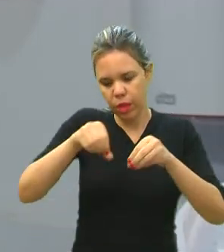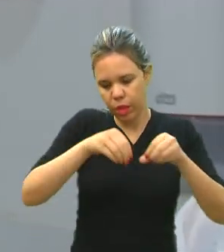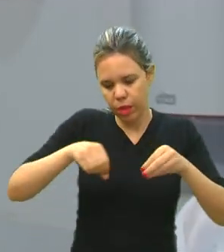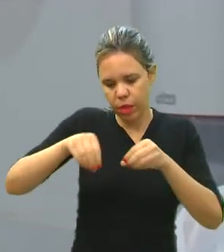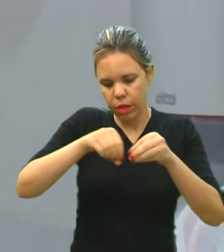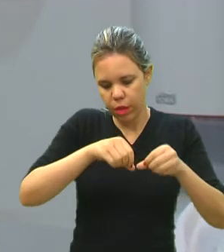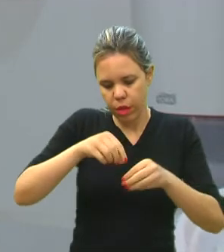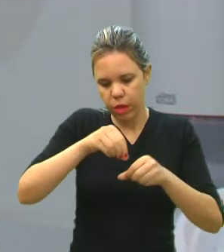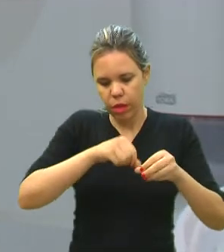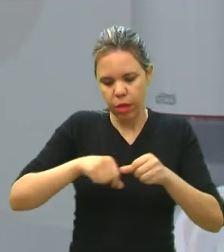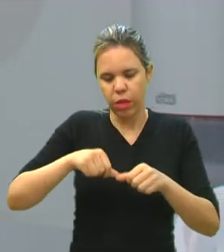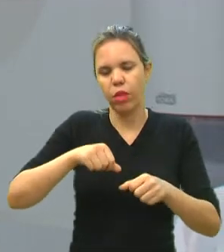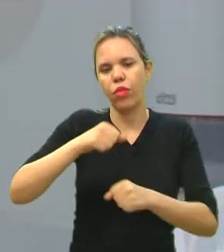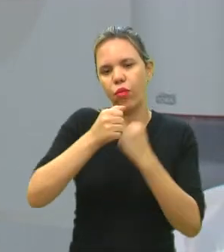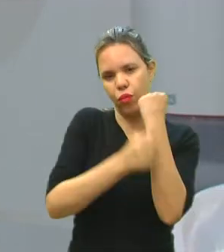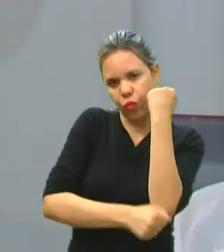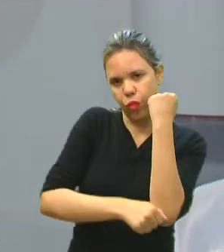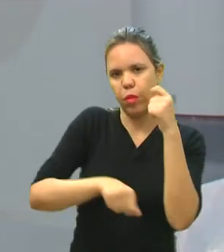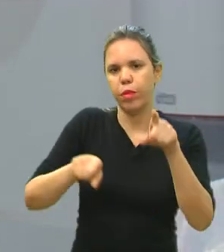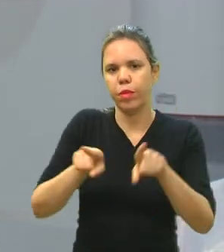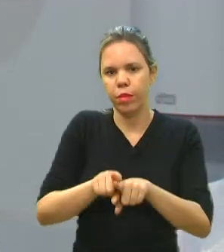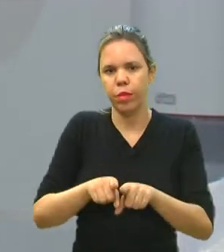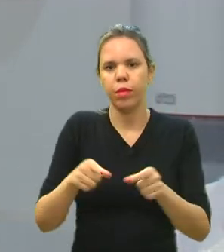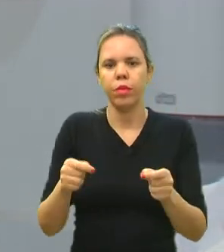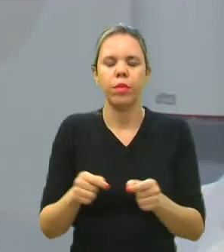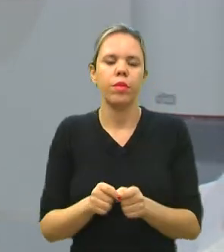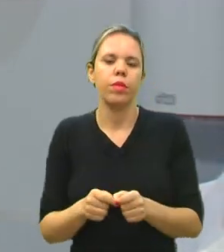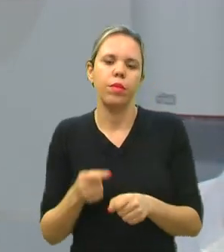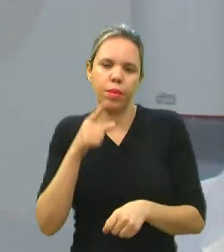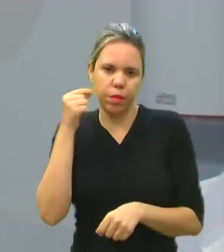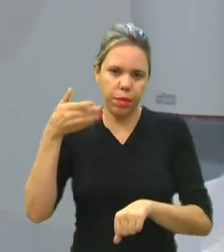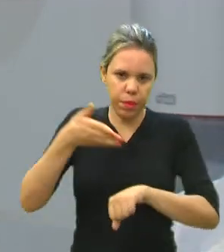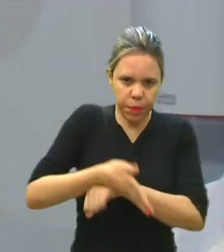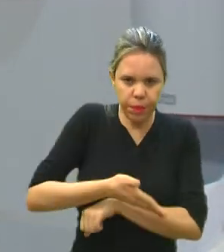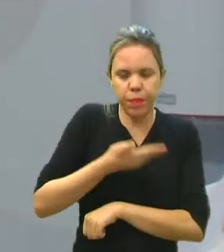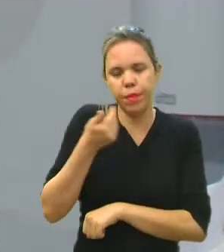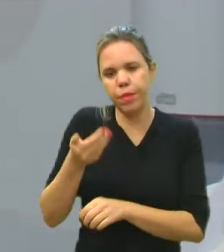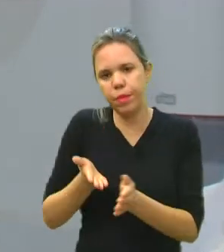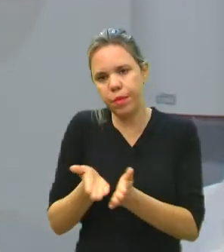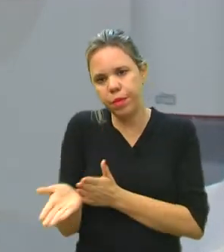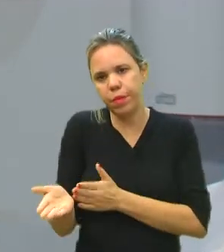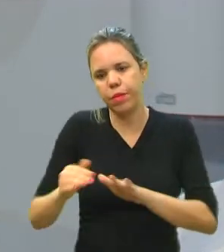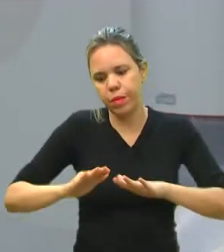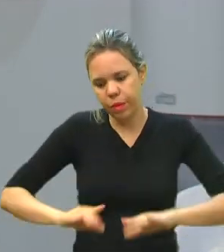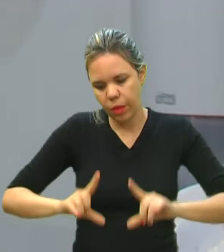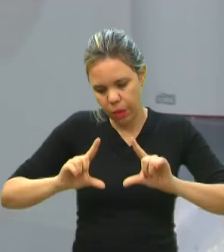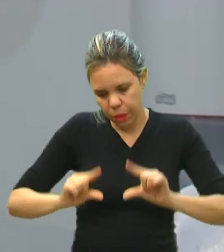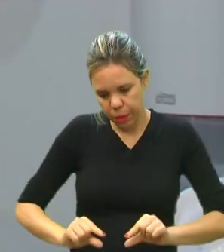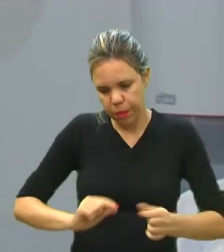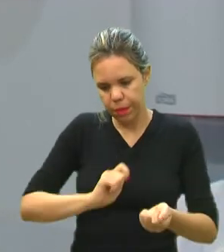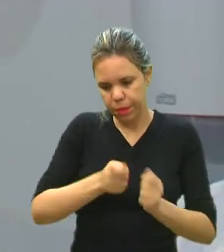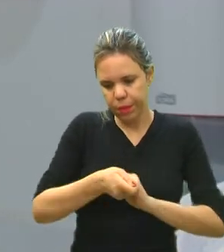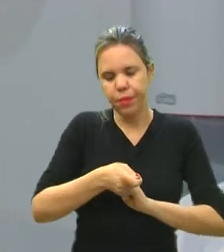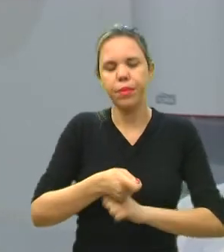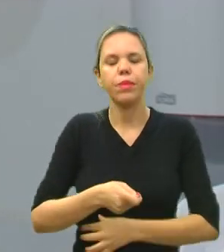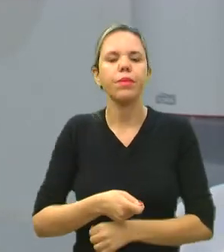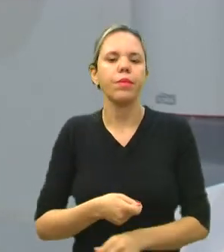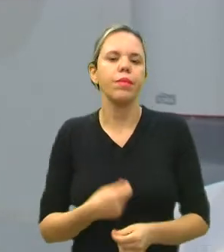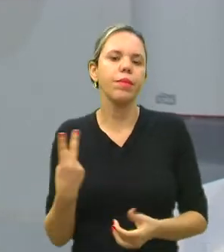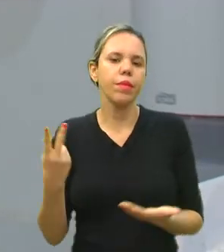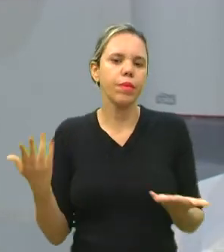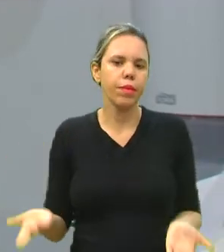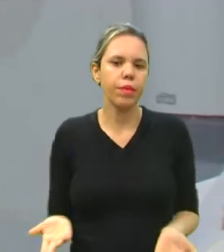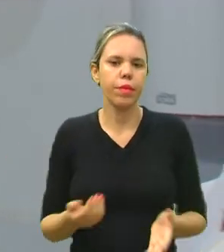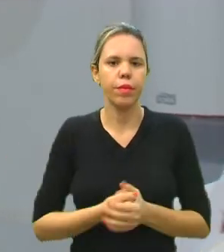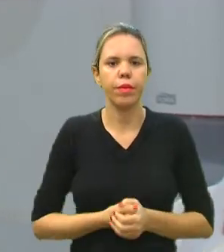Adaptar a caixinha de areia, uma das partes, você abaixa uma das partes para esse gato poder entrar e sair com mais facilidade também. Isso